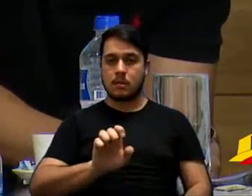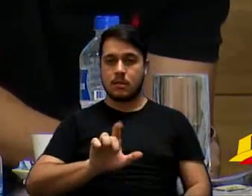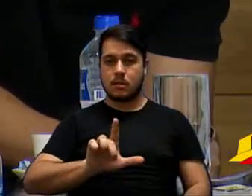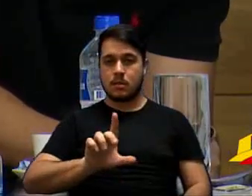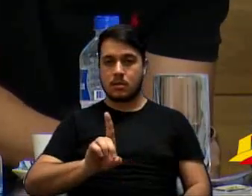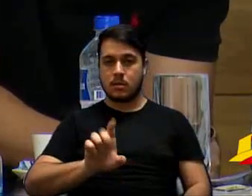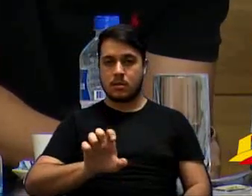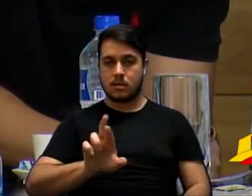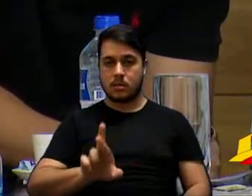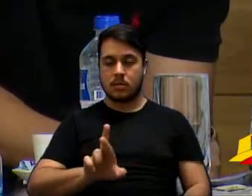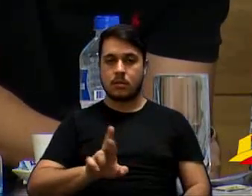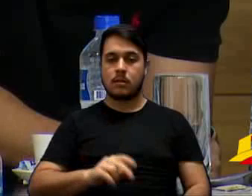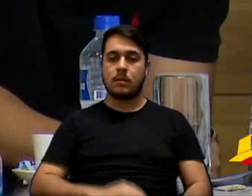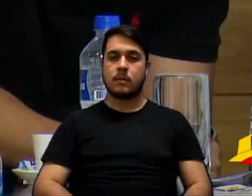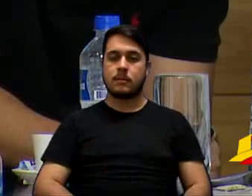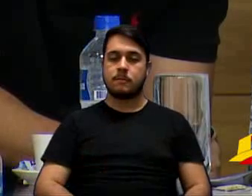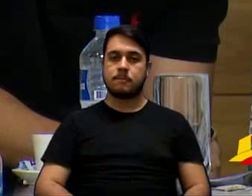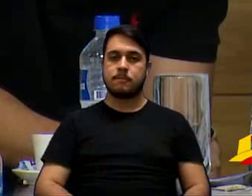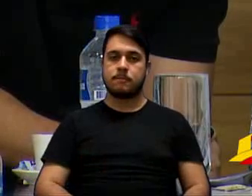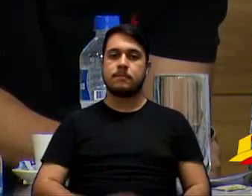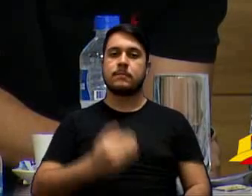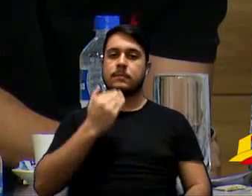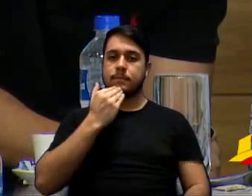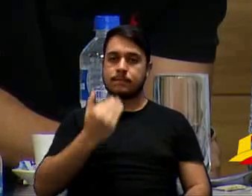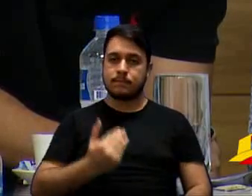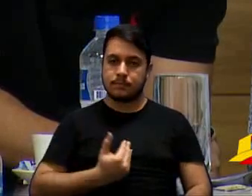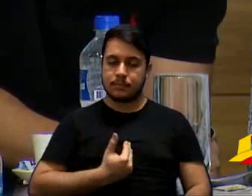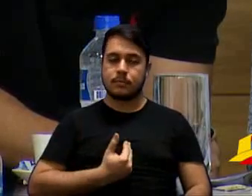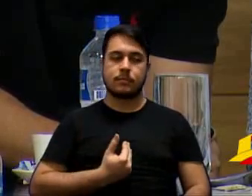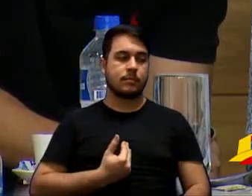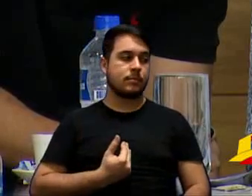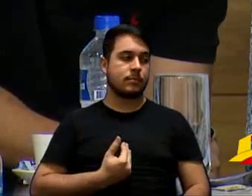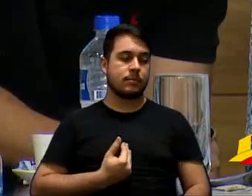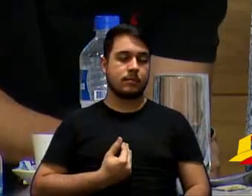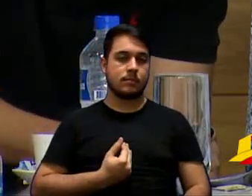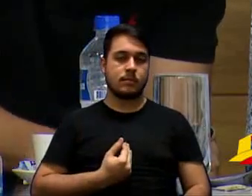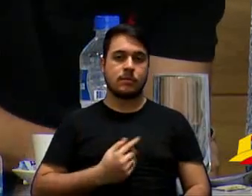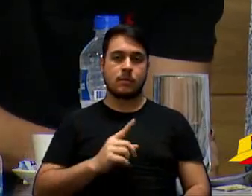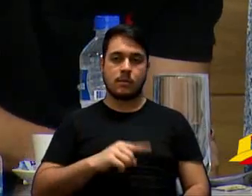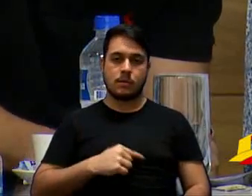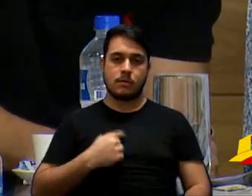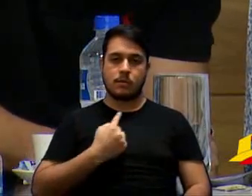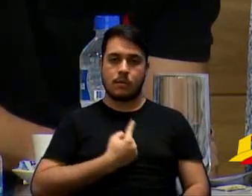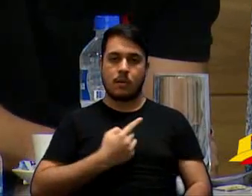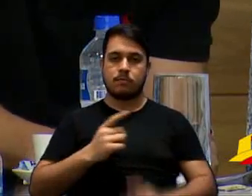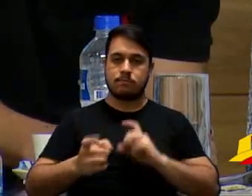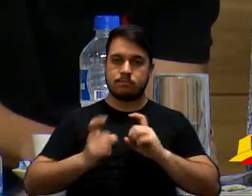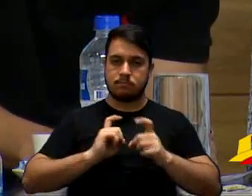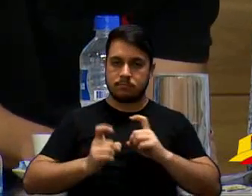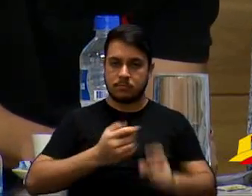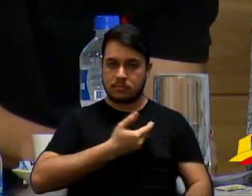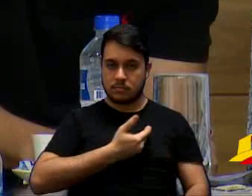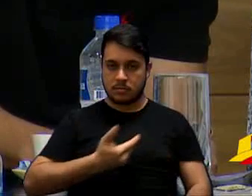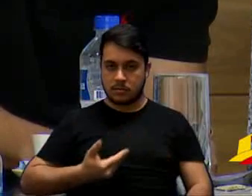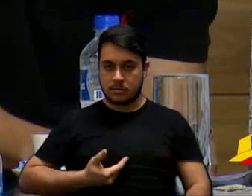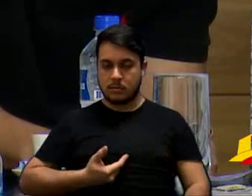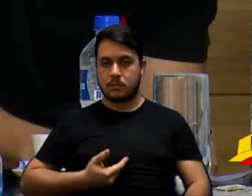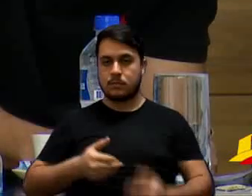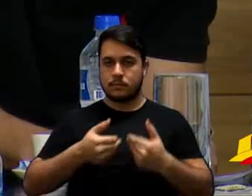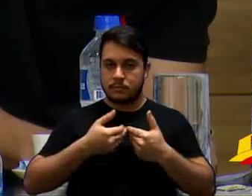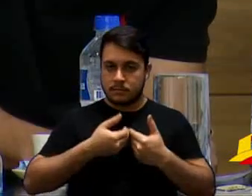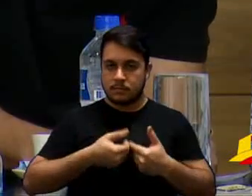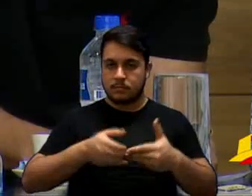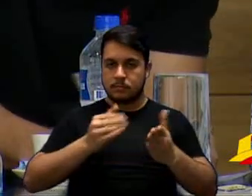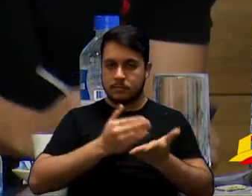uma coisa condição de representante da comissão de meio ambiente para que pudesse abrir essa audiência pública o elder